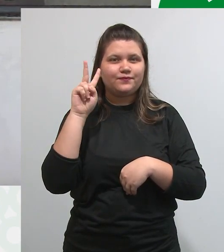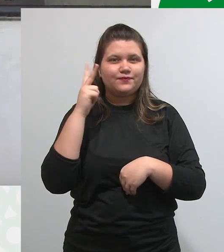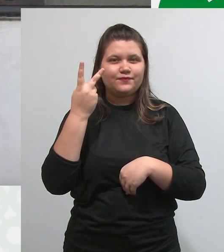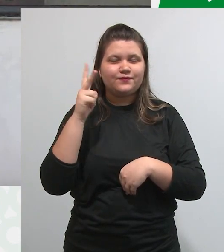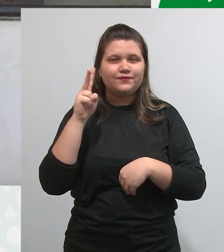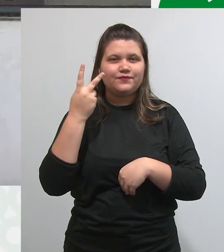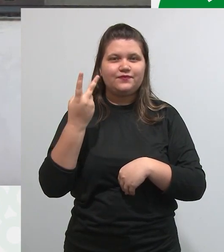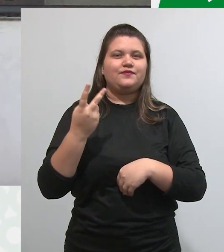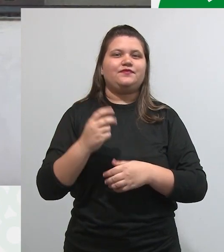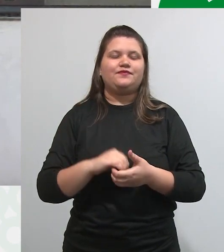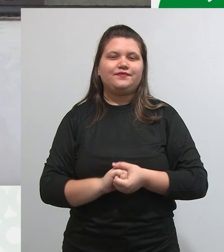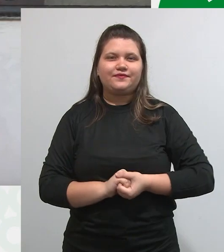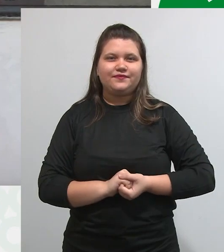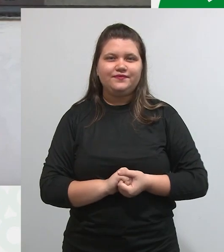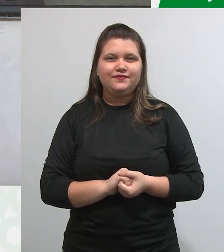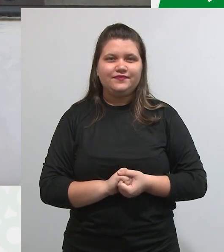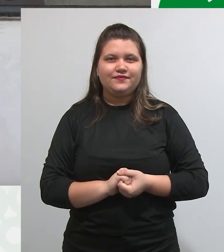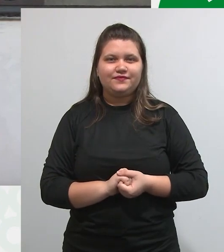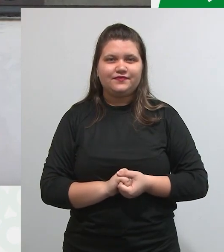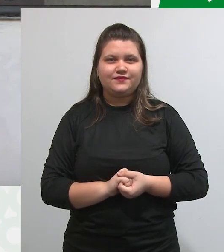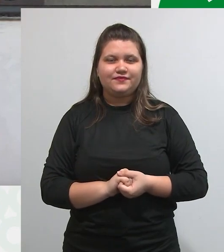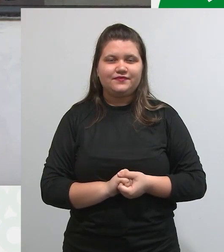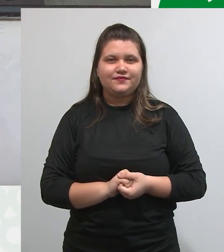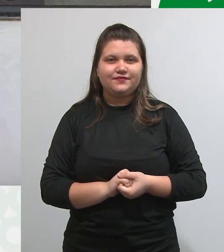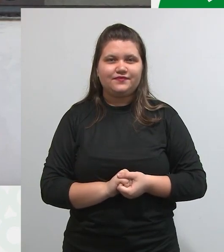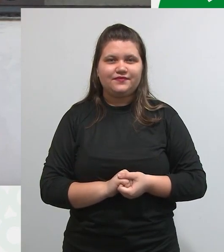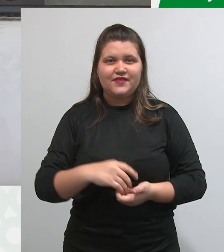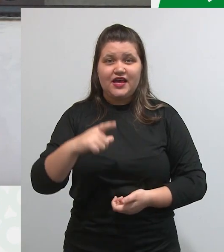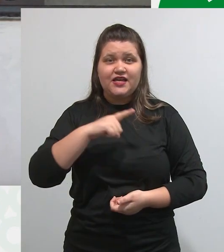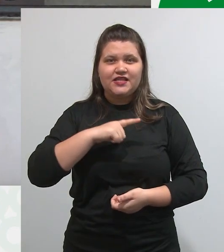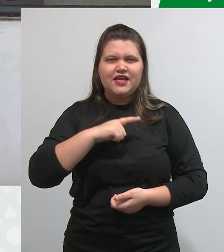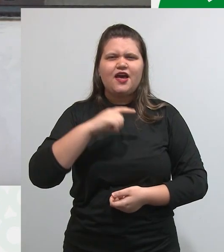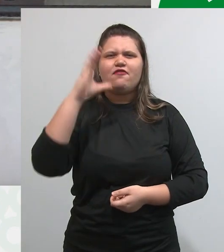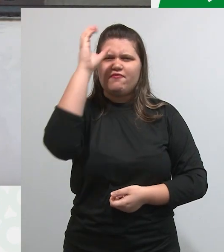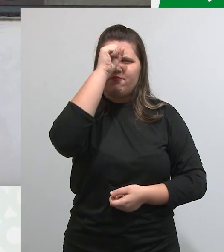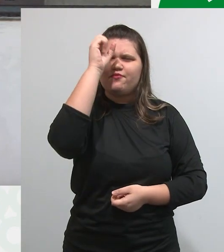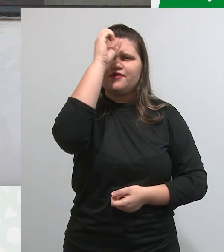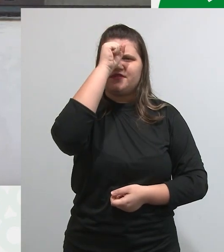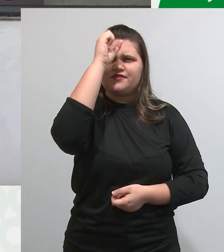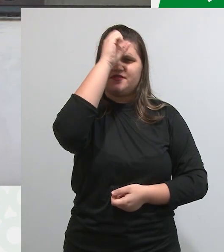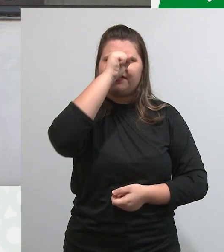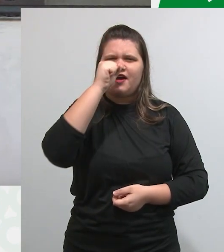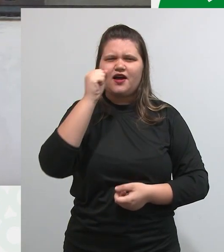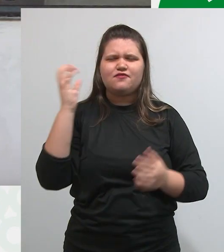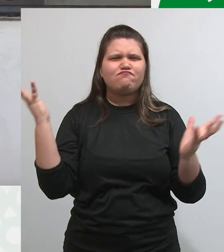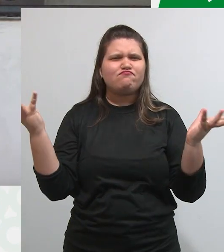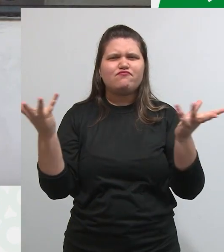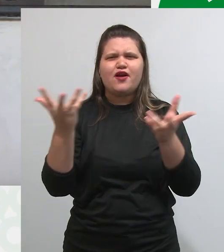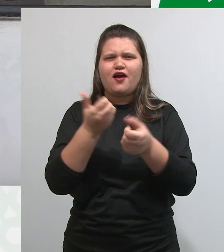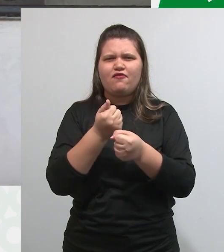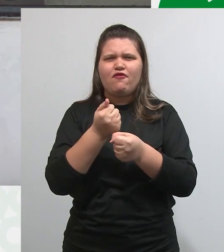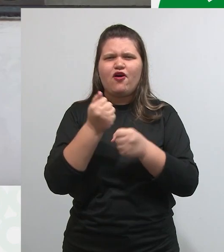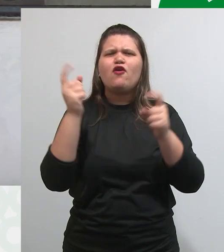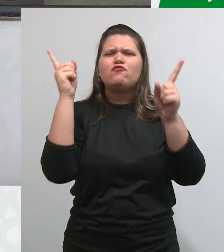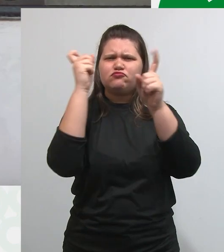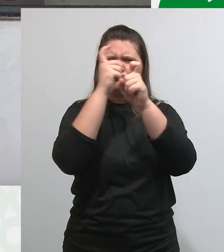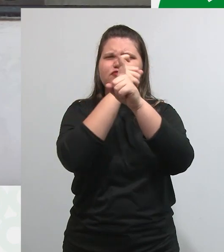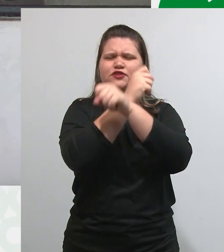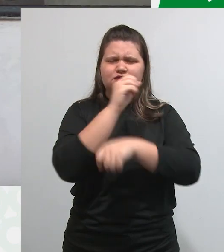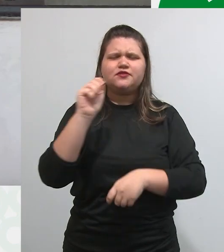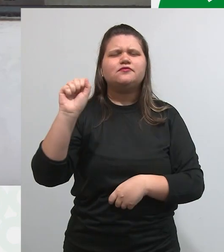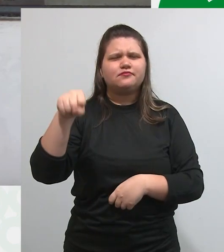deu frutos, né? E são frutos bons. Então, é muito maravilhoso. Então, sofri demais, mas terminei meu